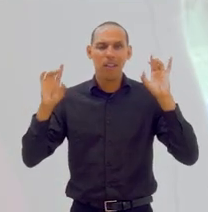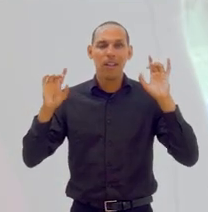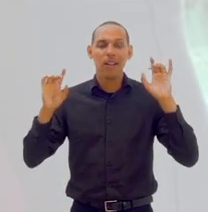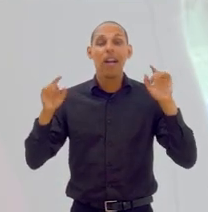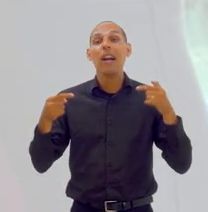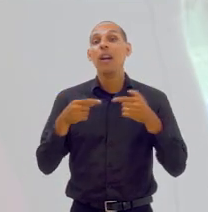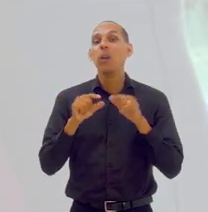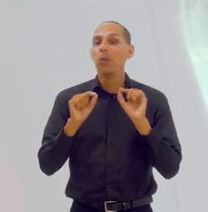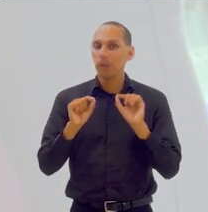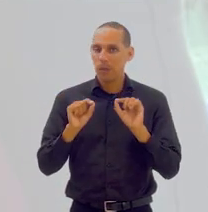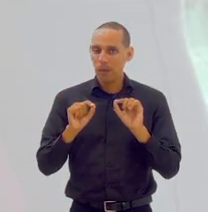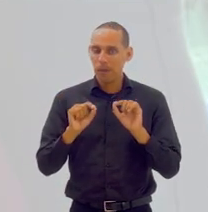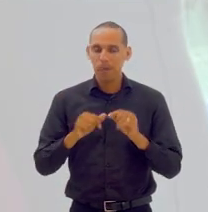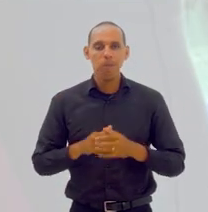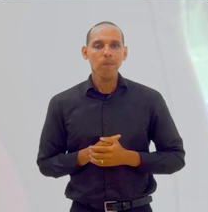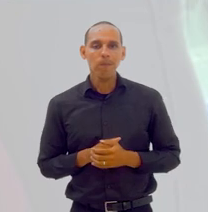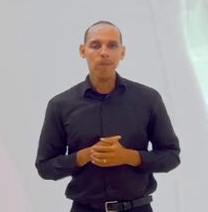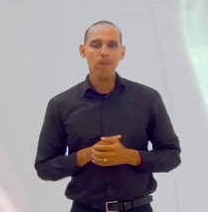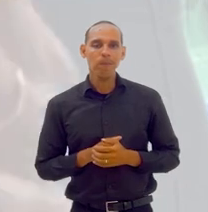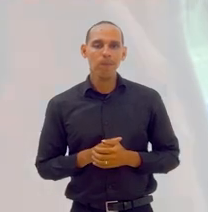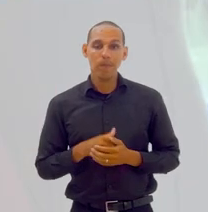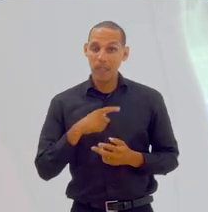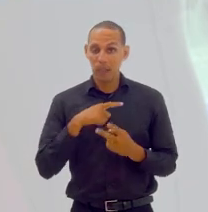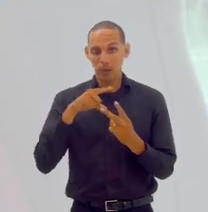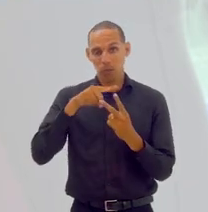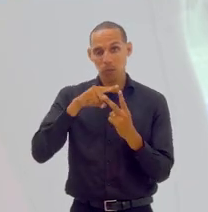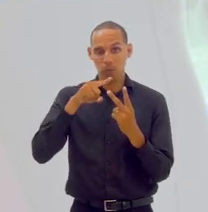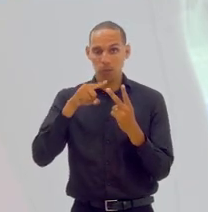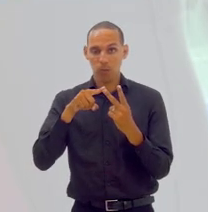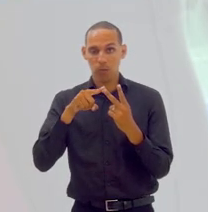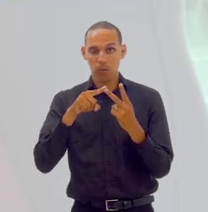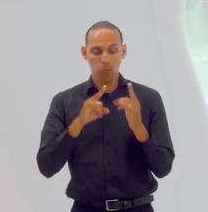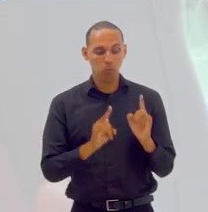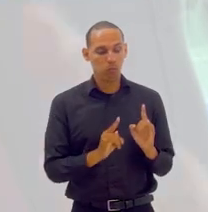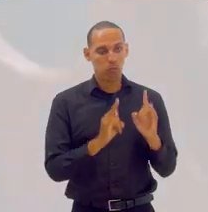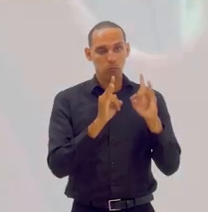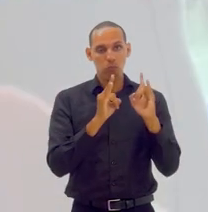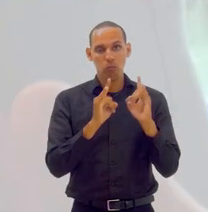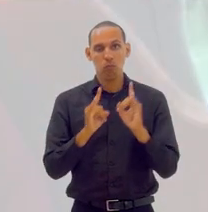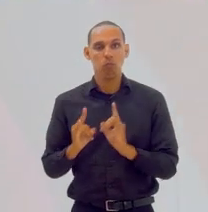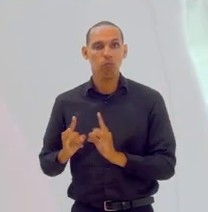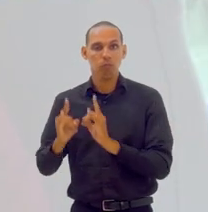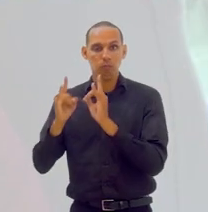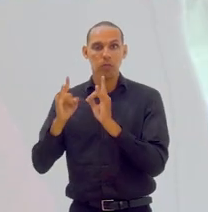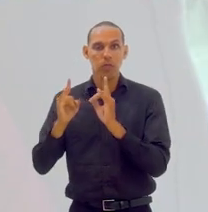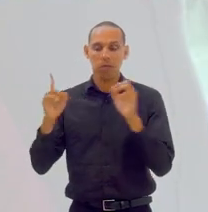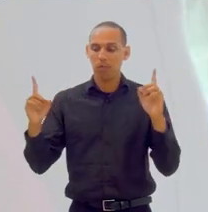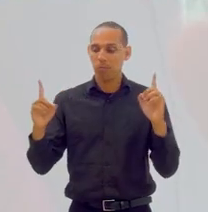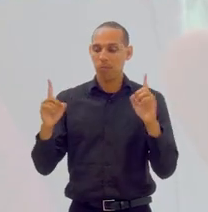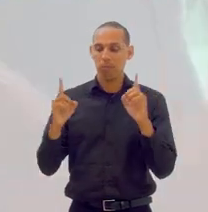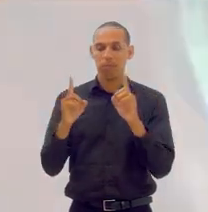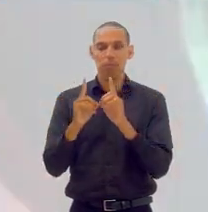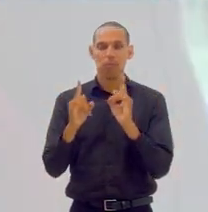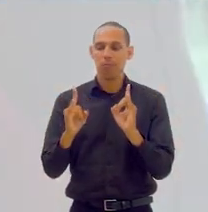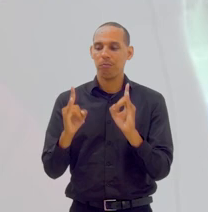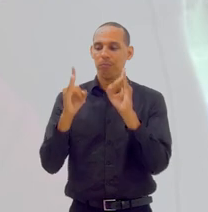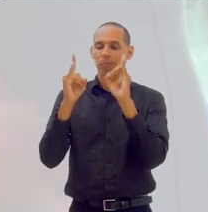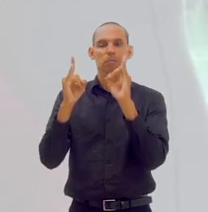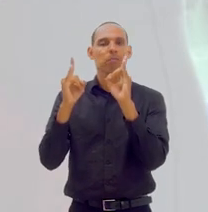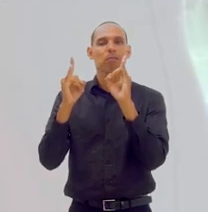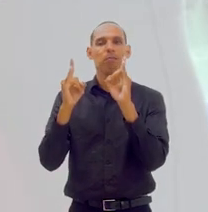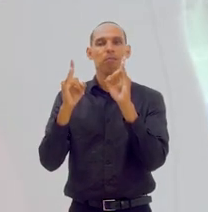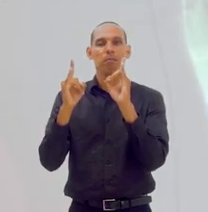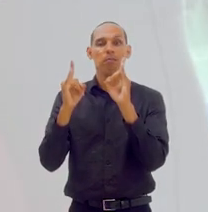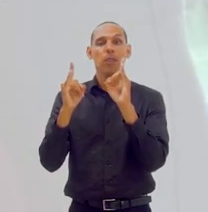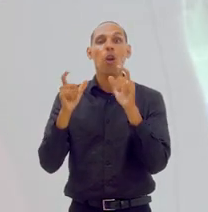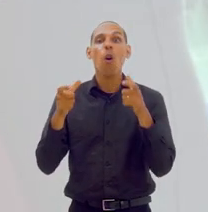do seguinte princípio. Há dois edifícios colocados frente a frente no